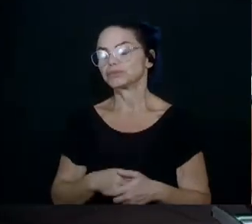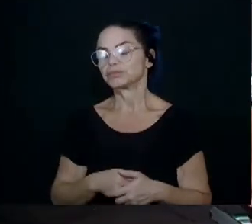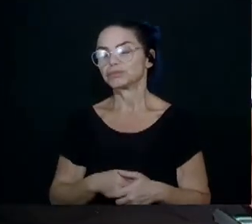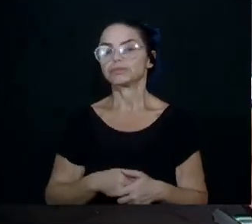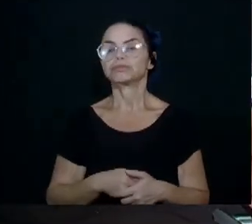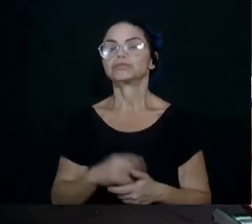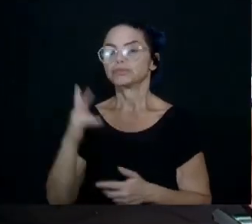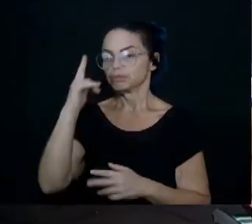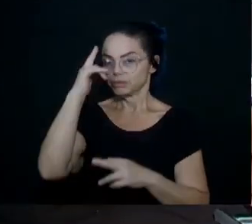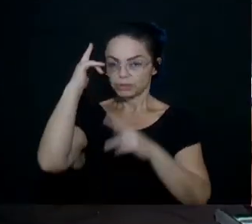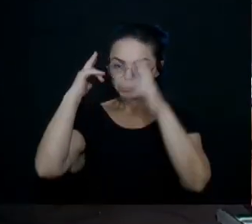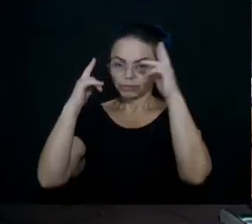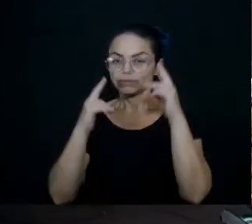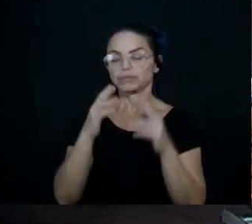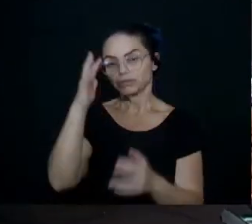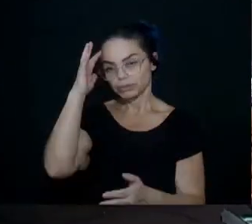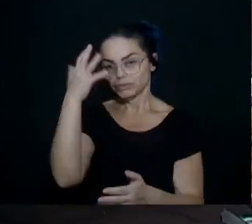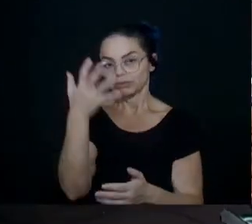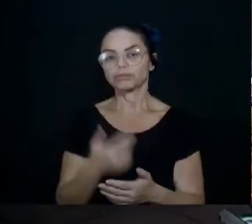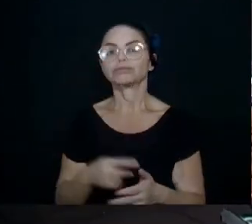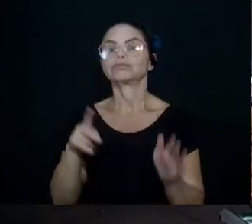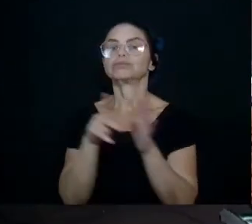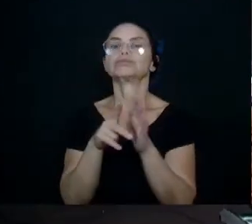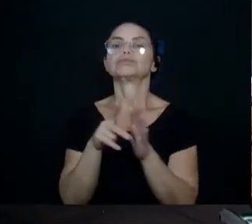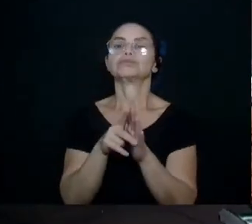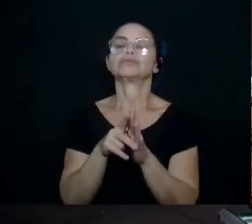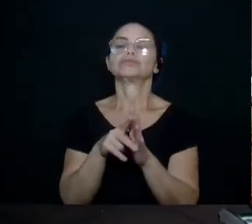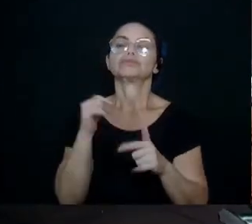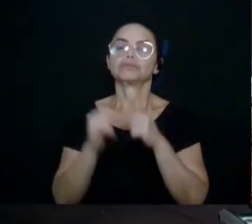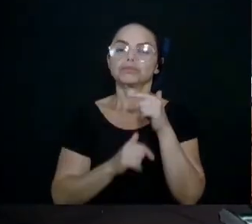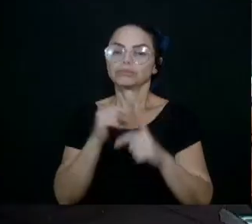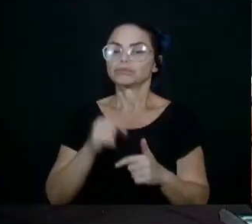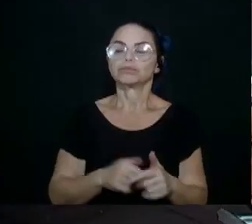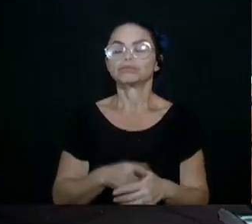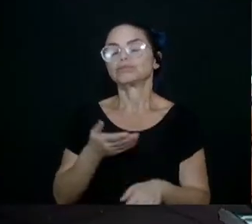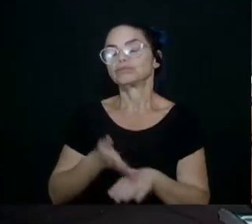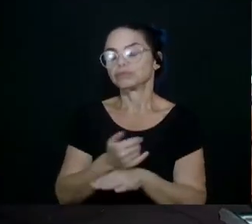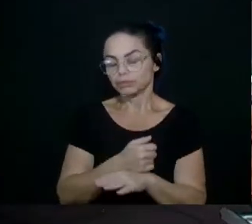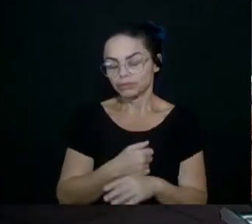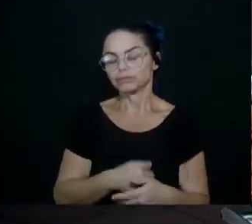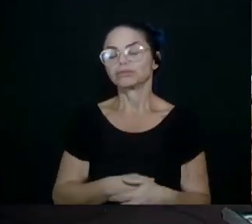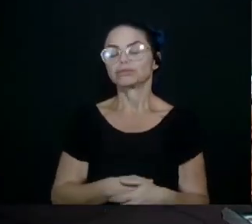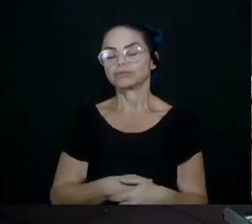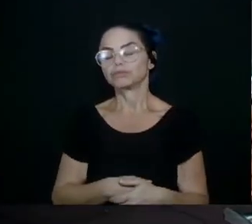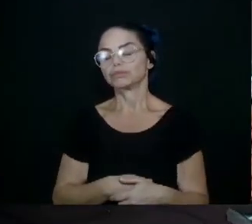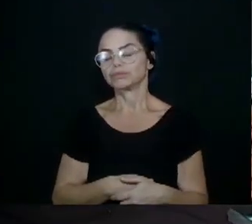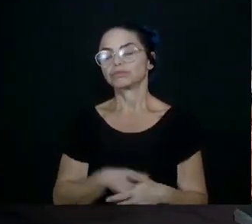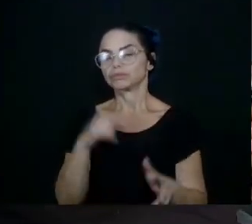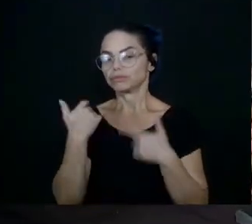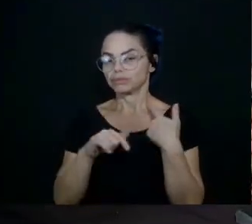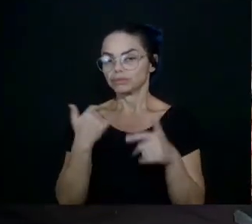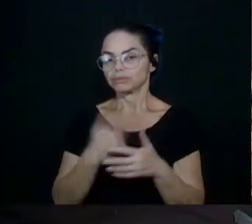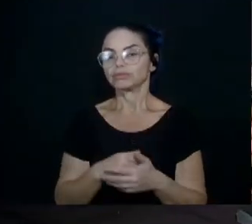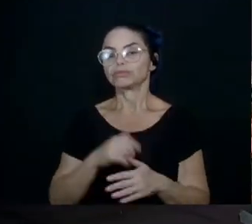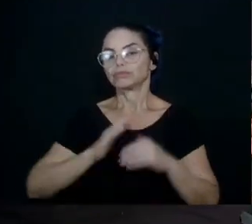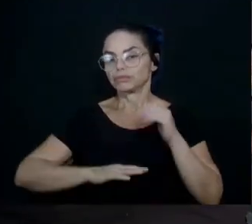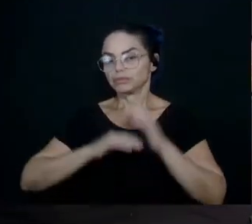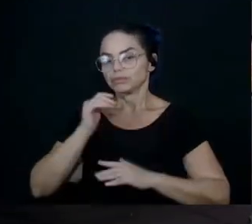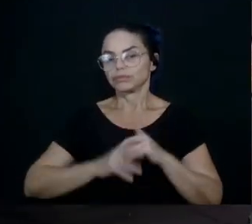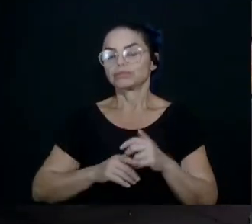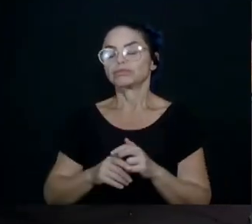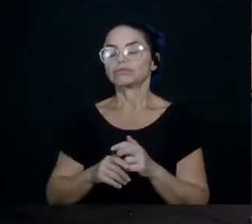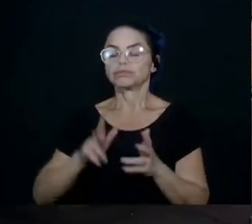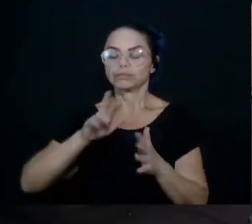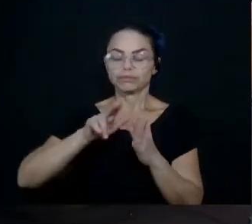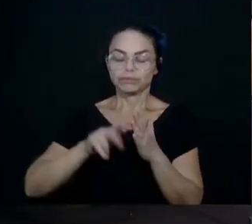e decidiu ter o seu próprio negócio. Mas antes disso, você trabalhou na sua profissão em outros salões. É